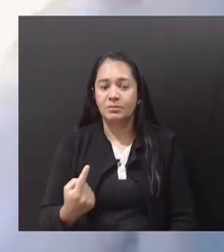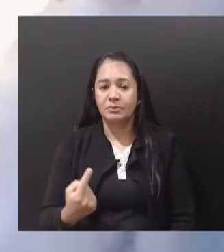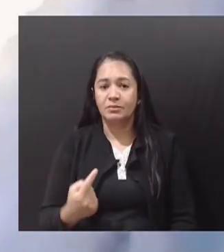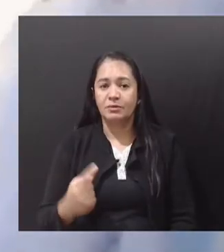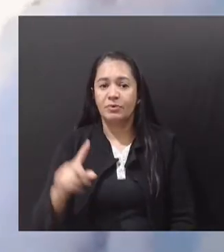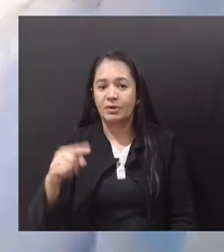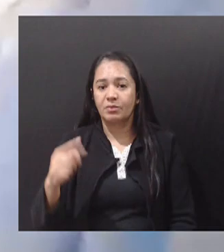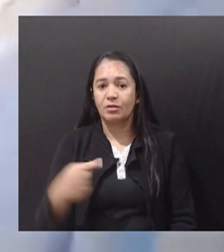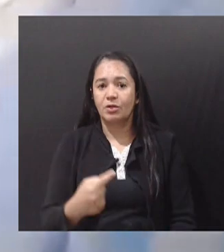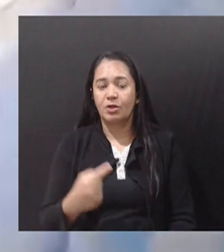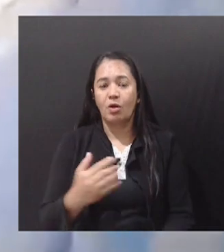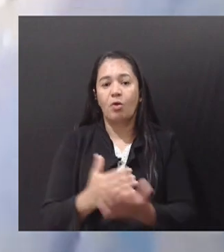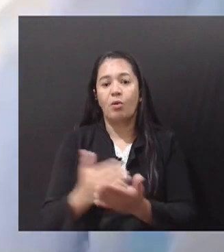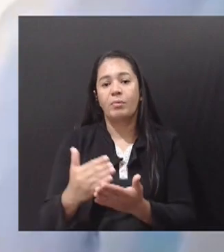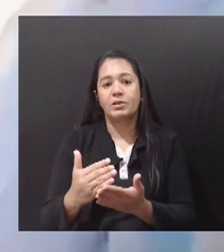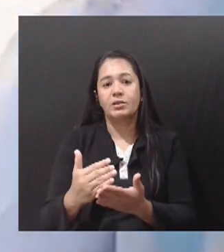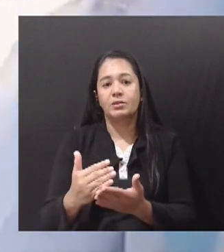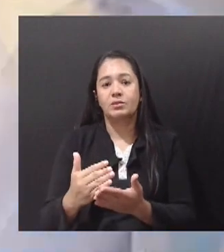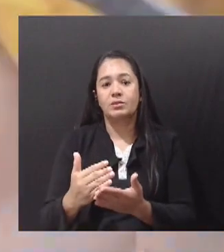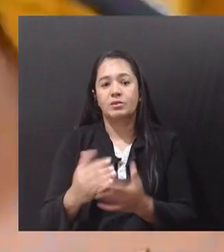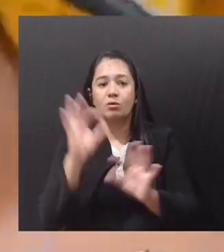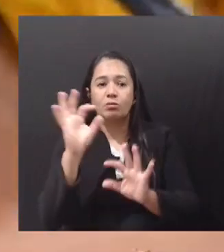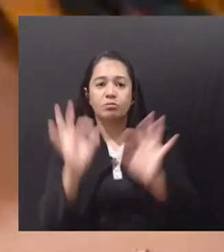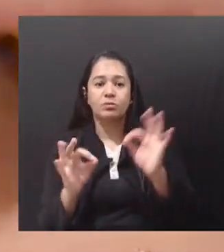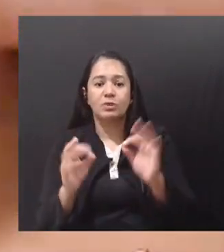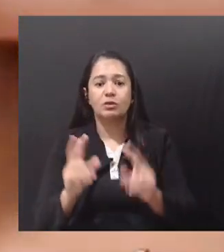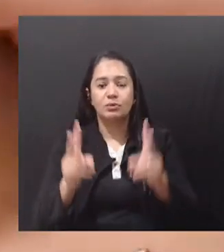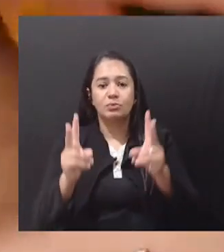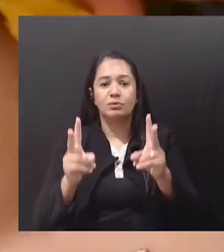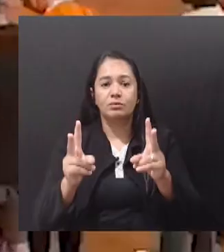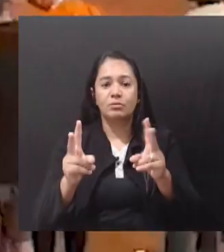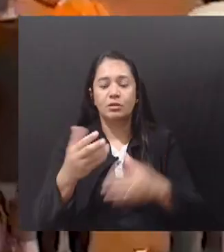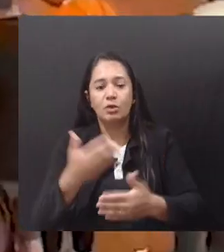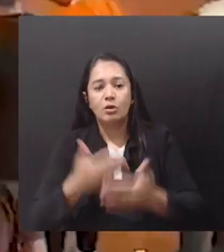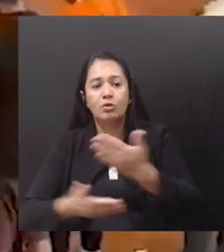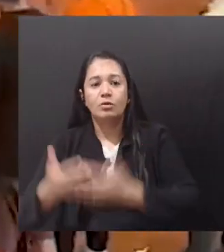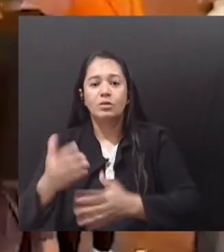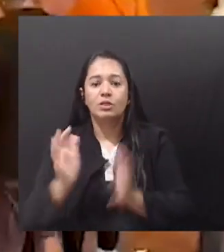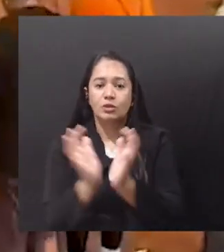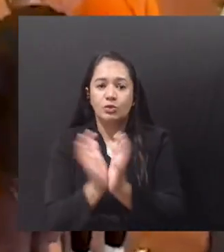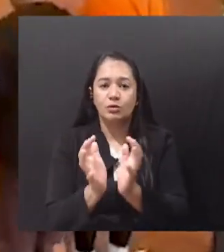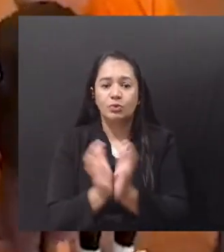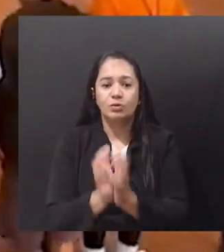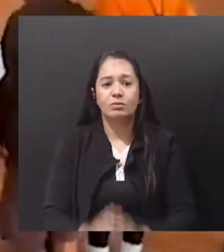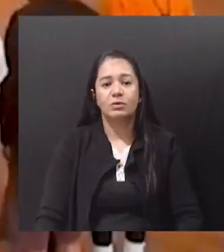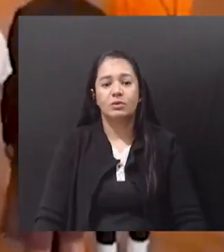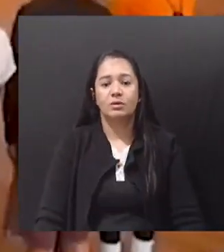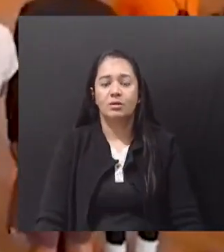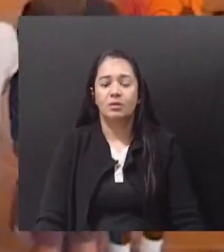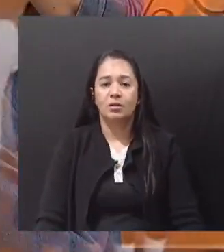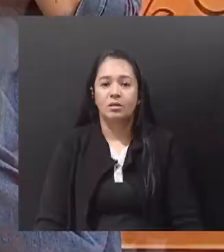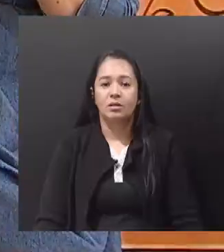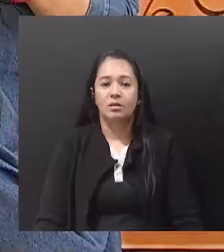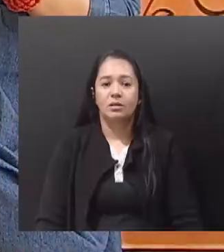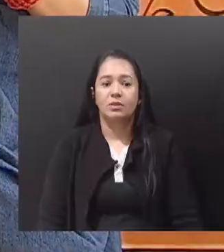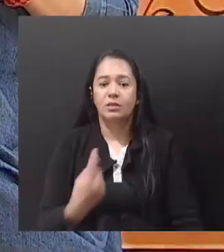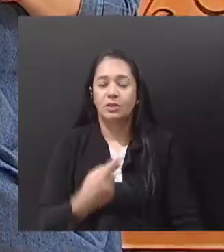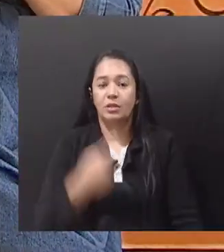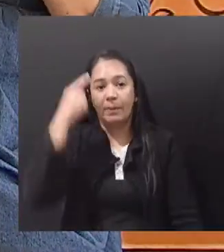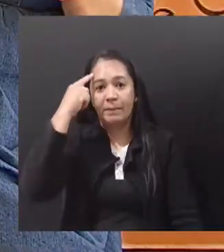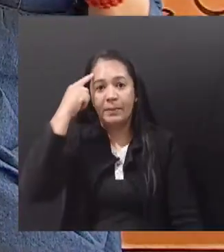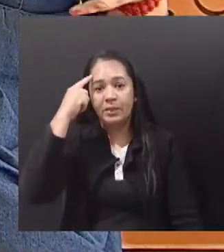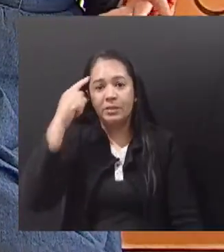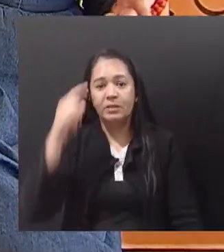disso a gente tem então esse plano de manutenção, de revezamento de equipes. Sim. Quando a gente pensa nesse